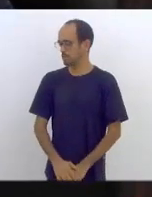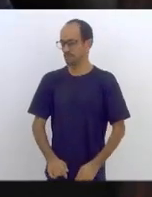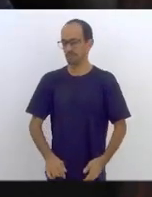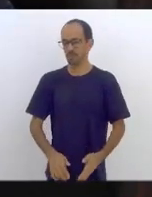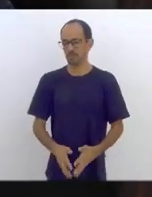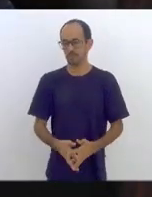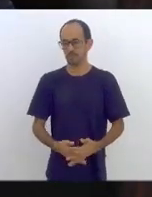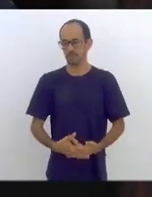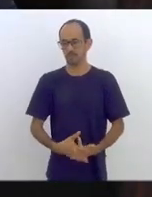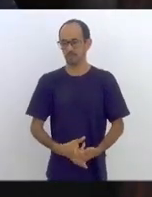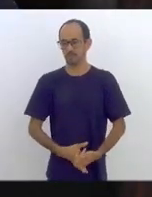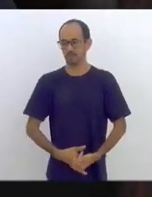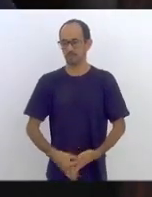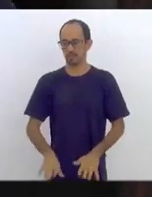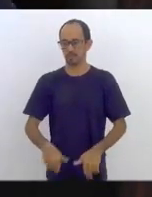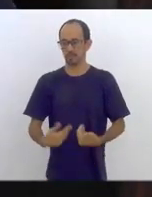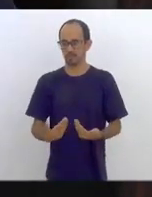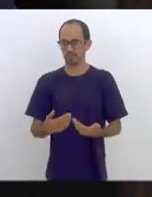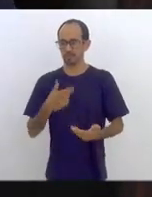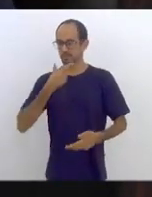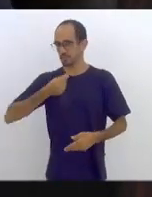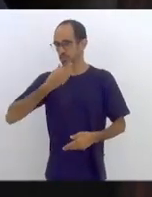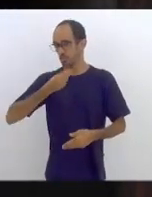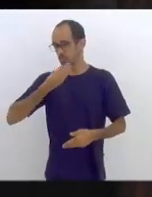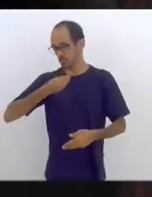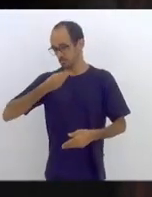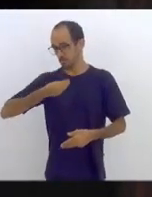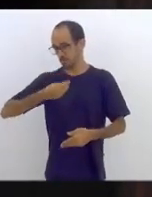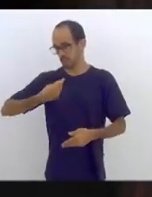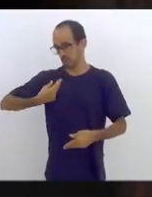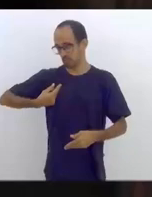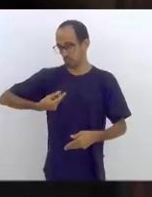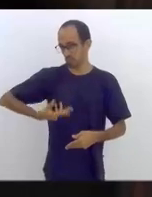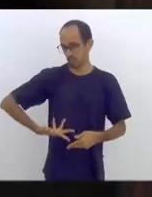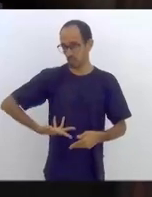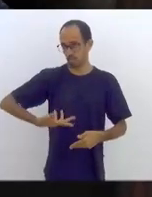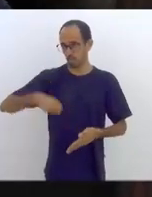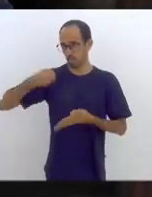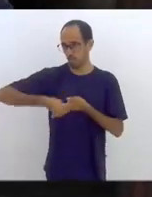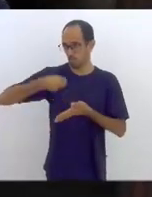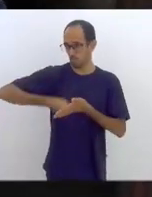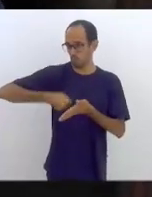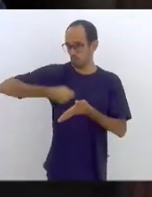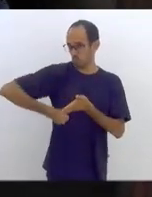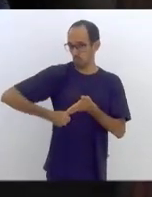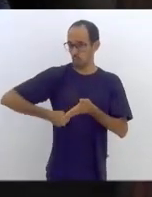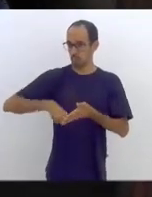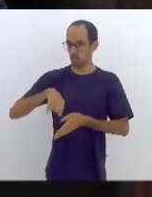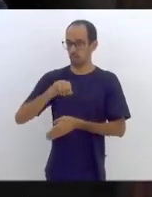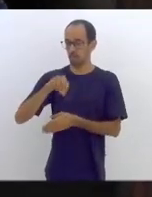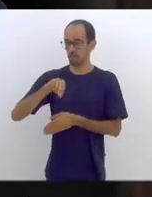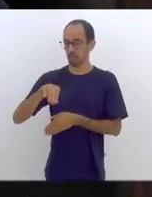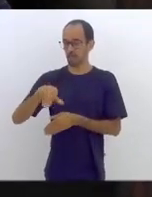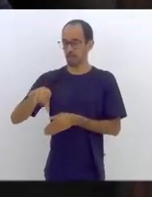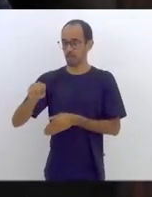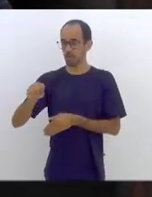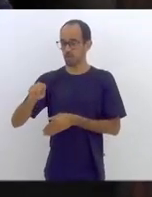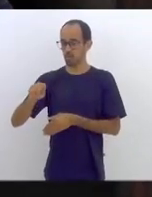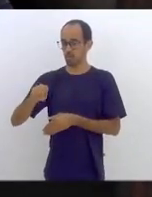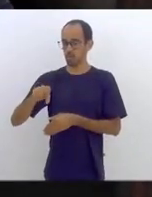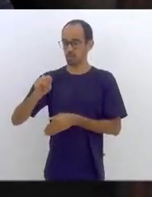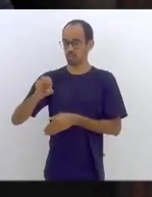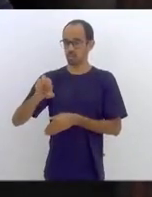Foi um homem que, muito tempo, lutou pelo Império Serrano, que era